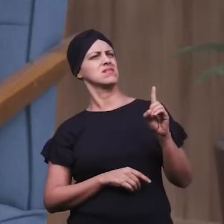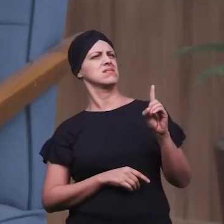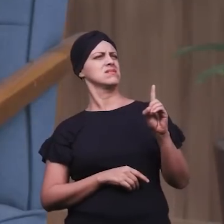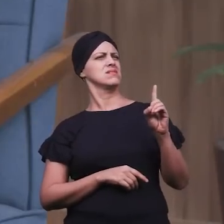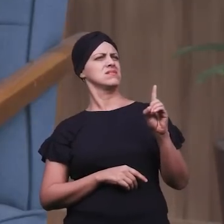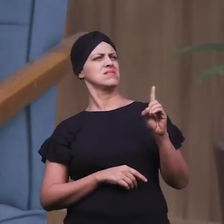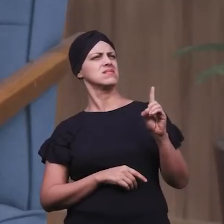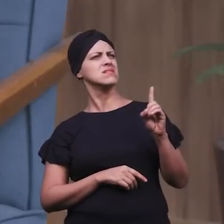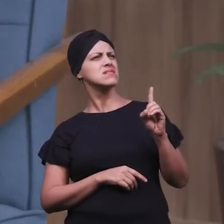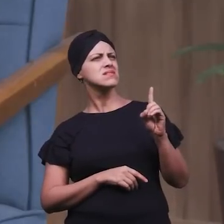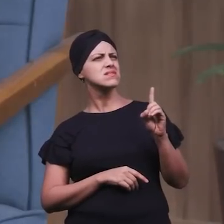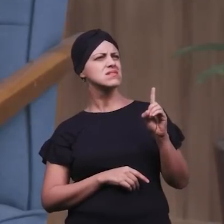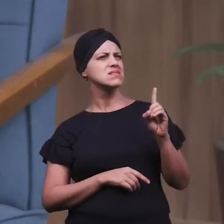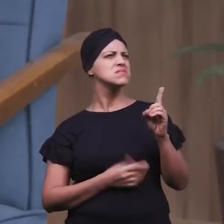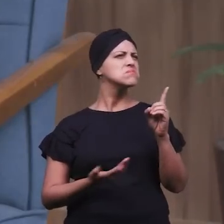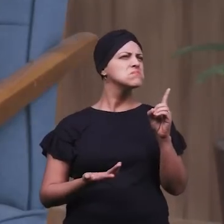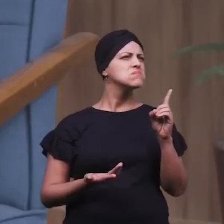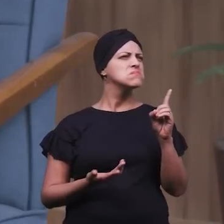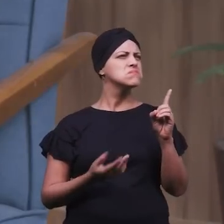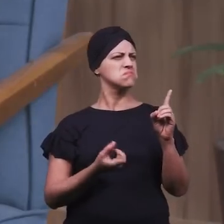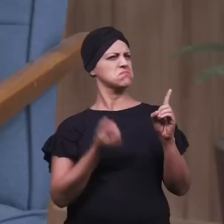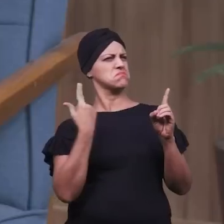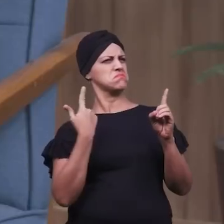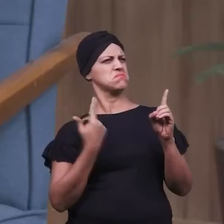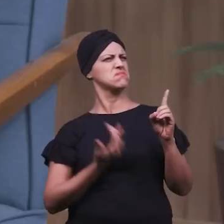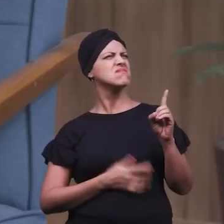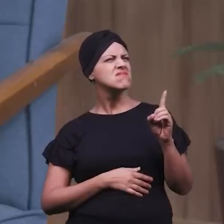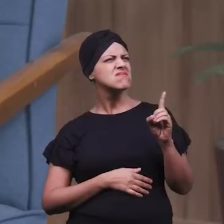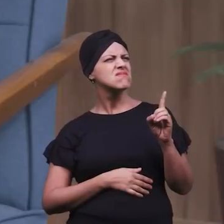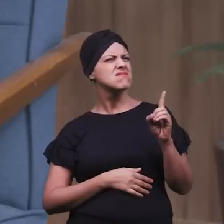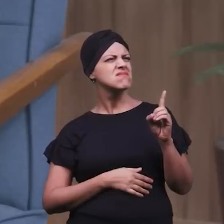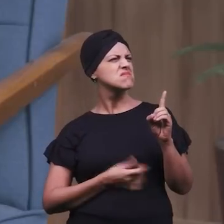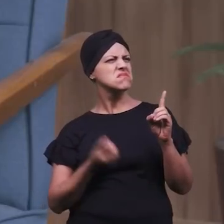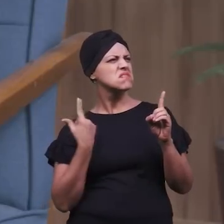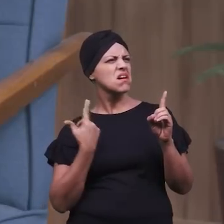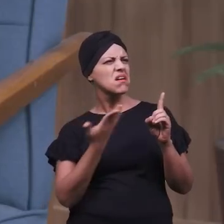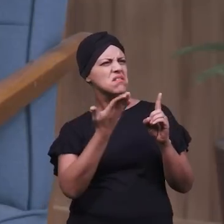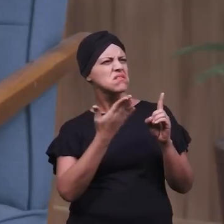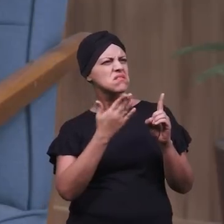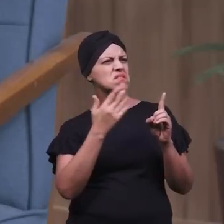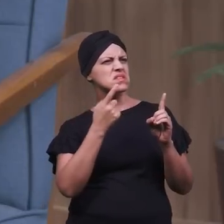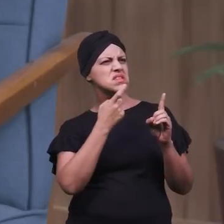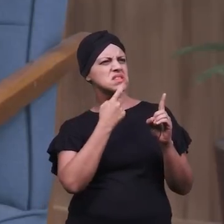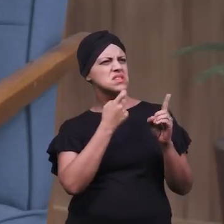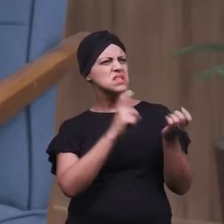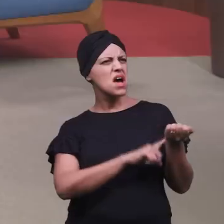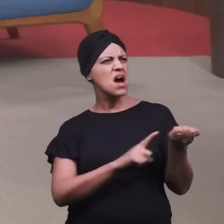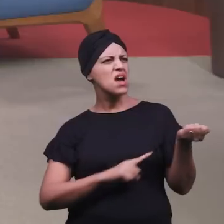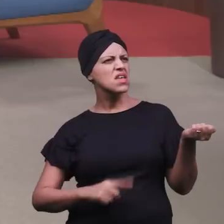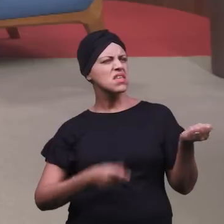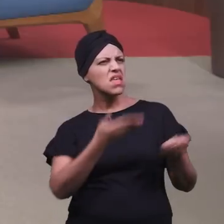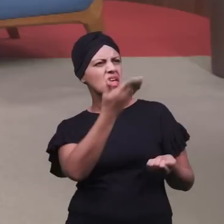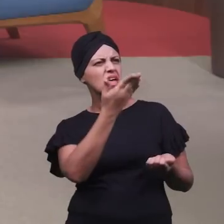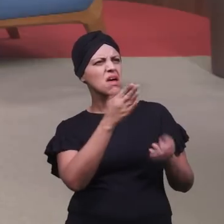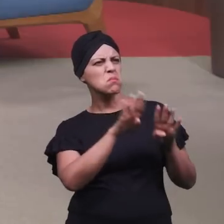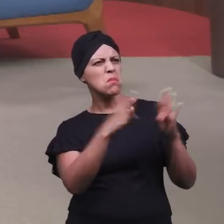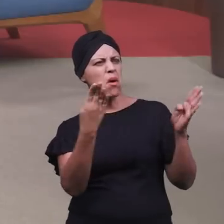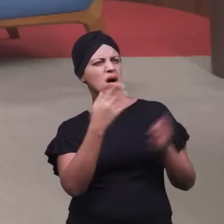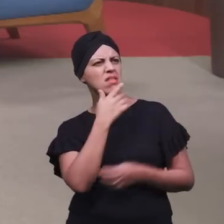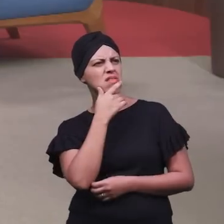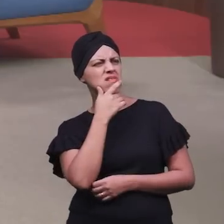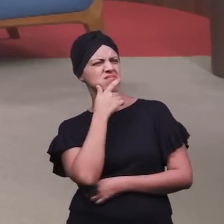aquilo ali, não era uma coisa normal de se ver. Era estranho, né? Estranho, né? De acordo